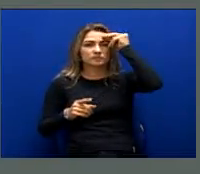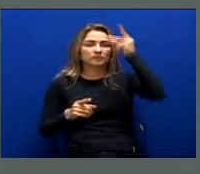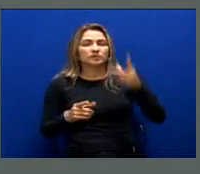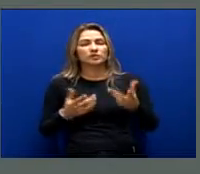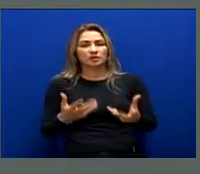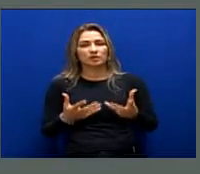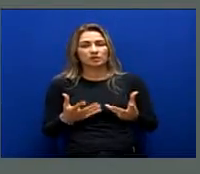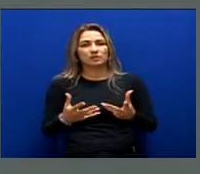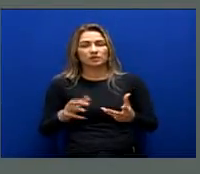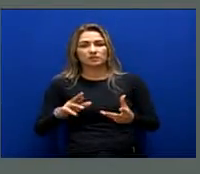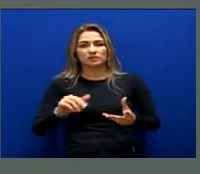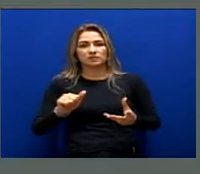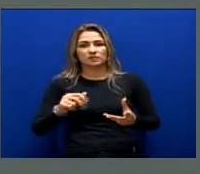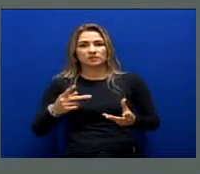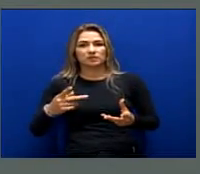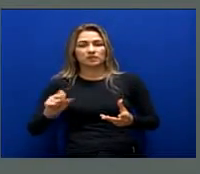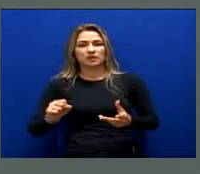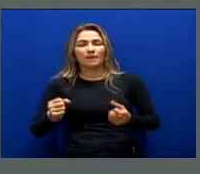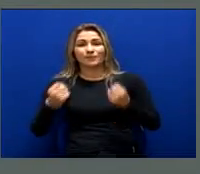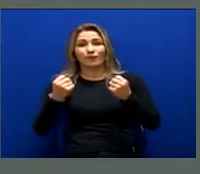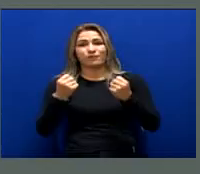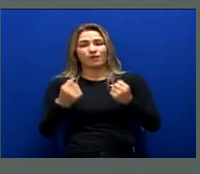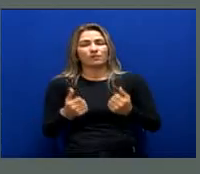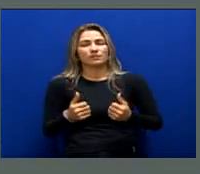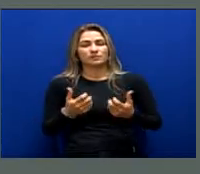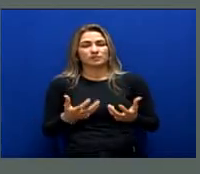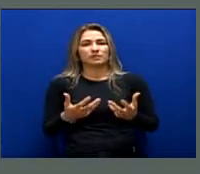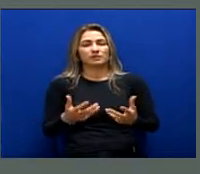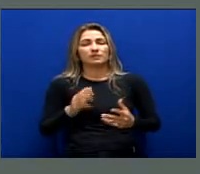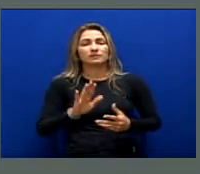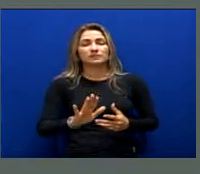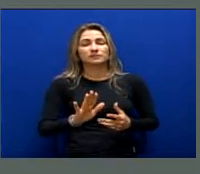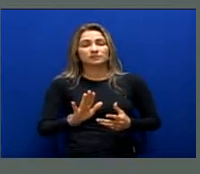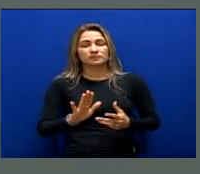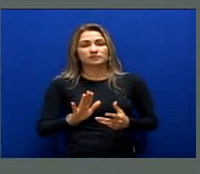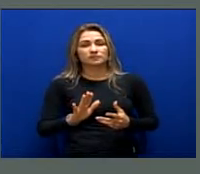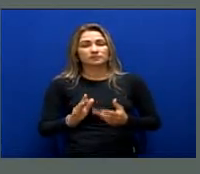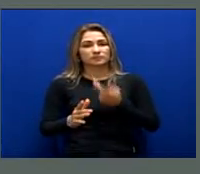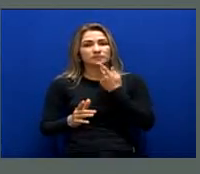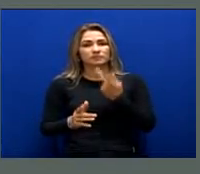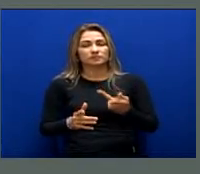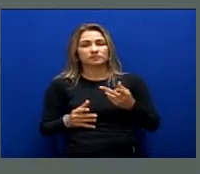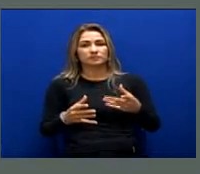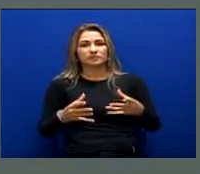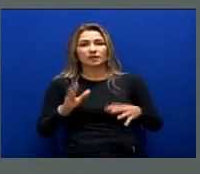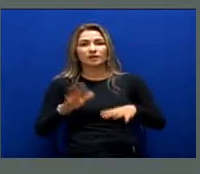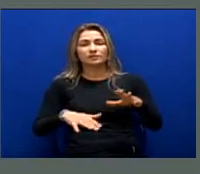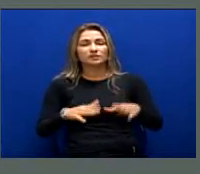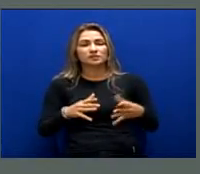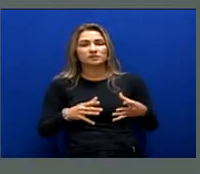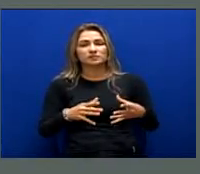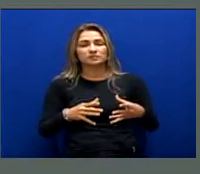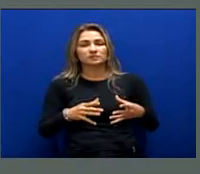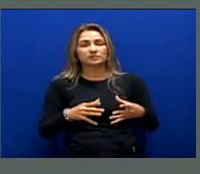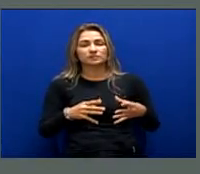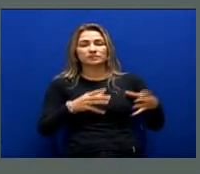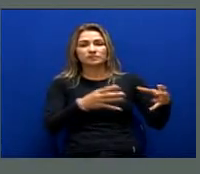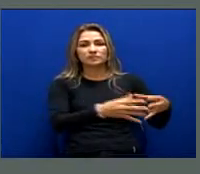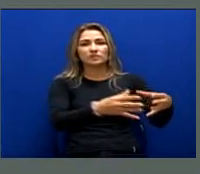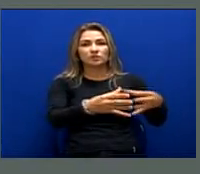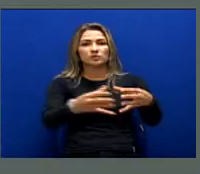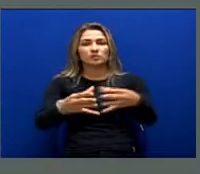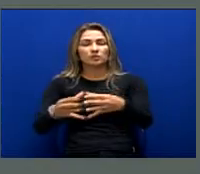tenha rápida e fortaleça assim é quando eu disse que a gente não tinha rede é que na verdade tinha muitos